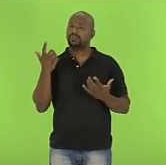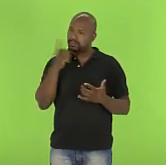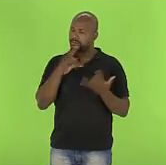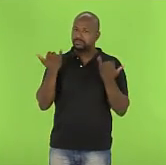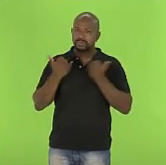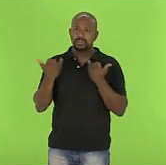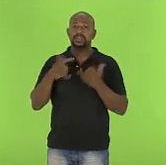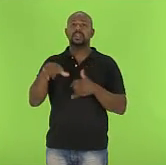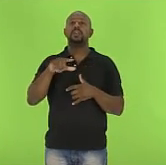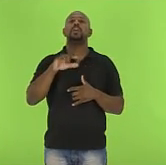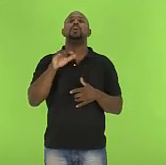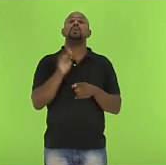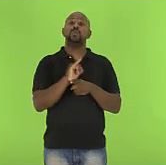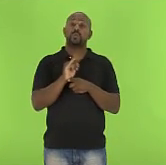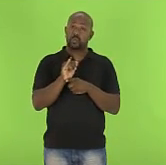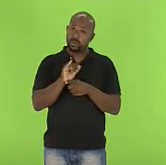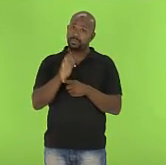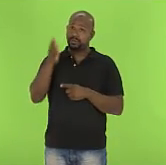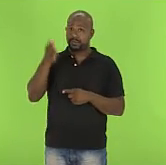que vocês vão receber na notificação.